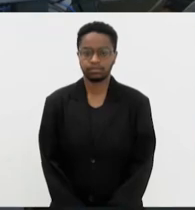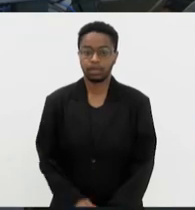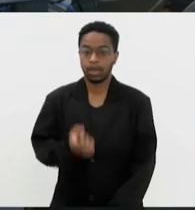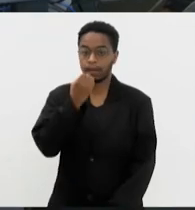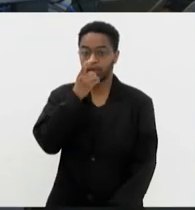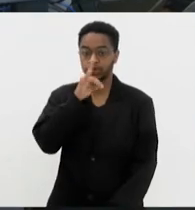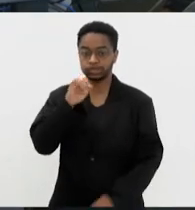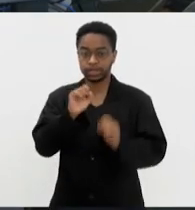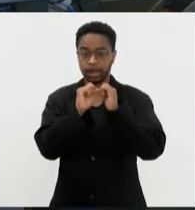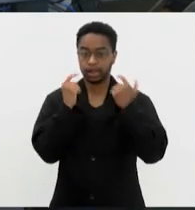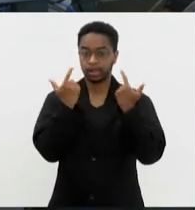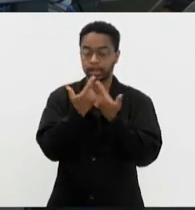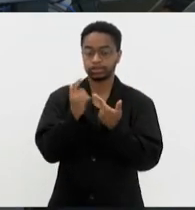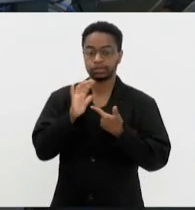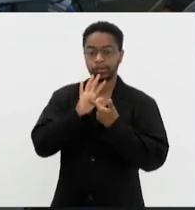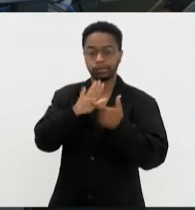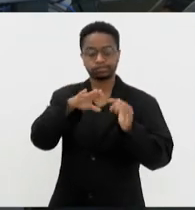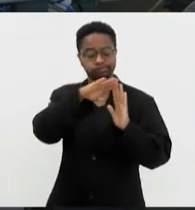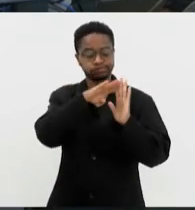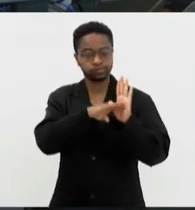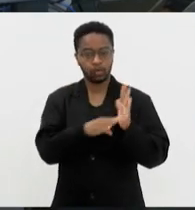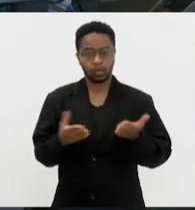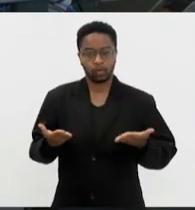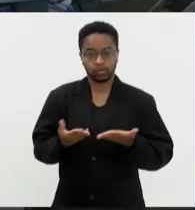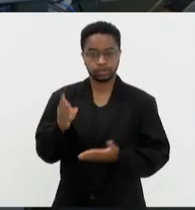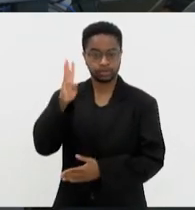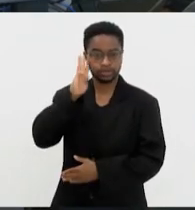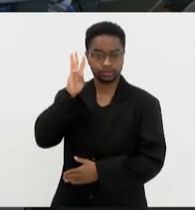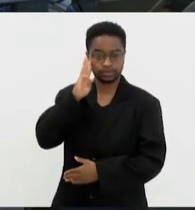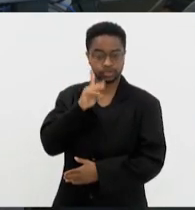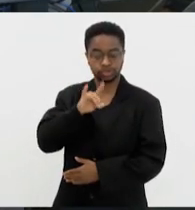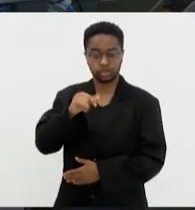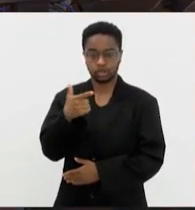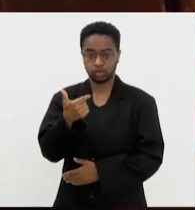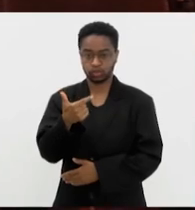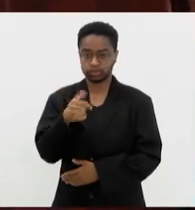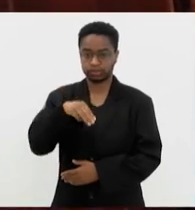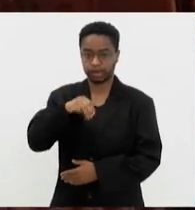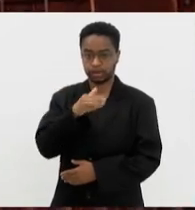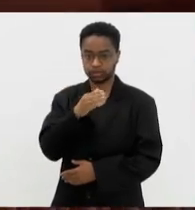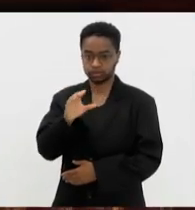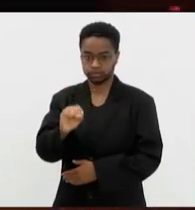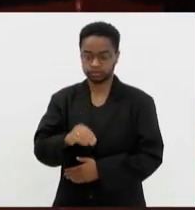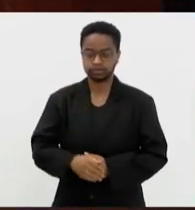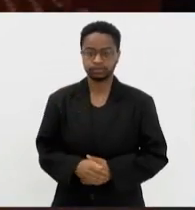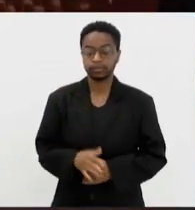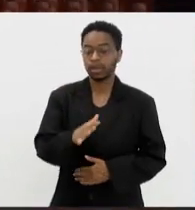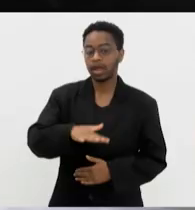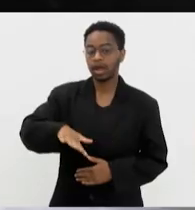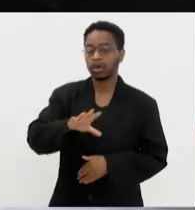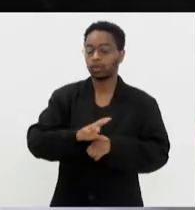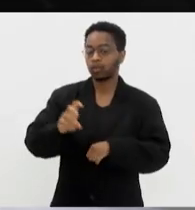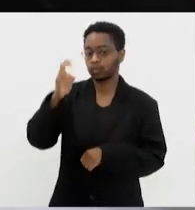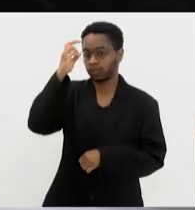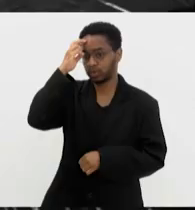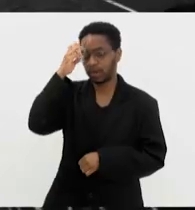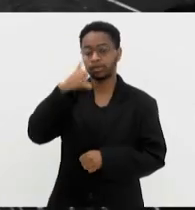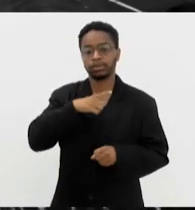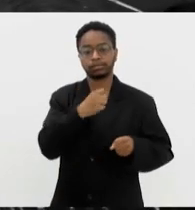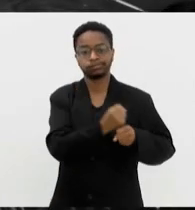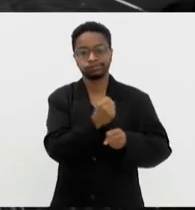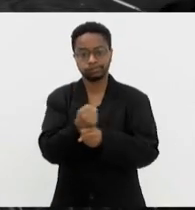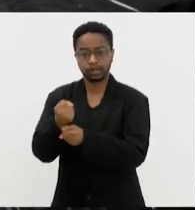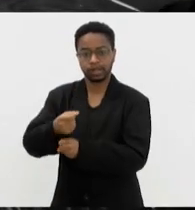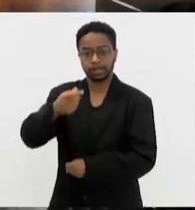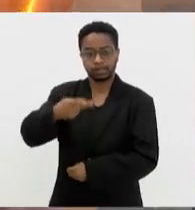O Bom Dia Alerj traz os seguintes destaques nesta terça-feira, 12 de março. Espaços culturais serão revitalizados